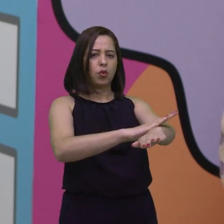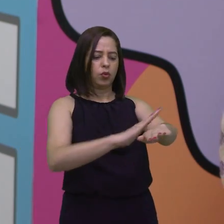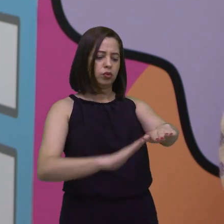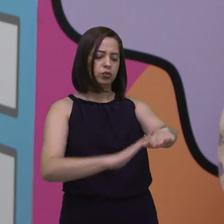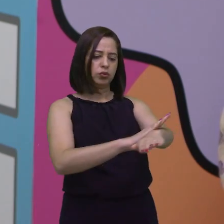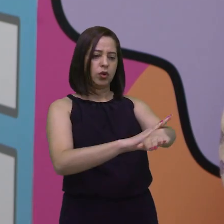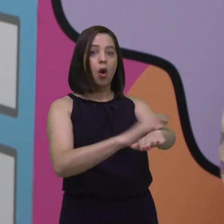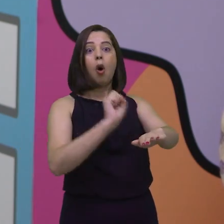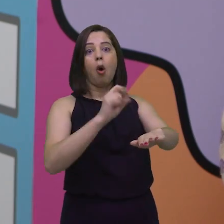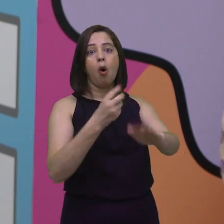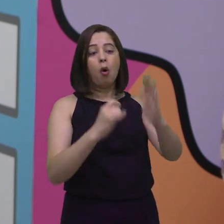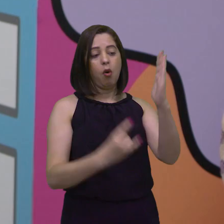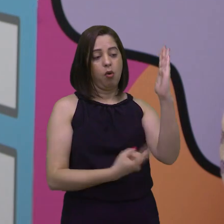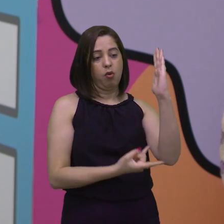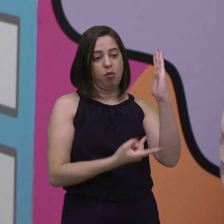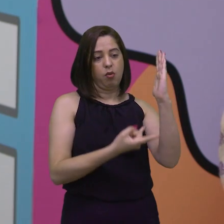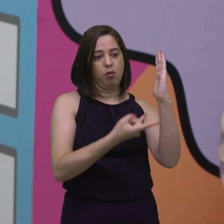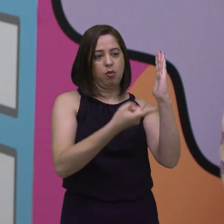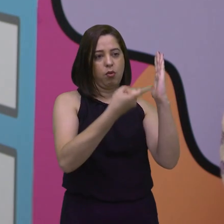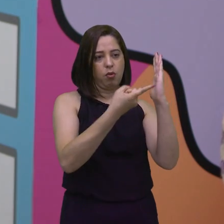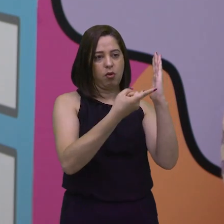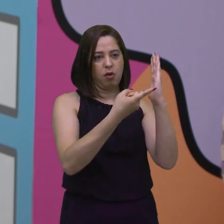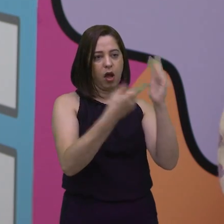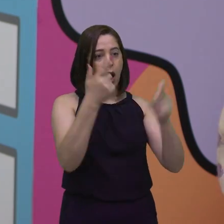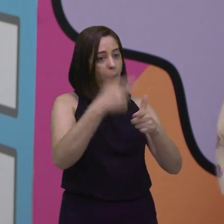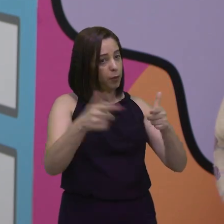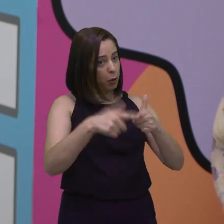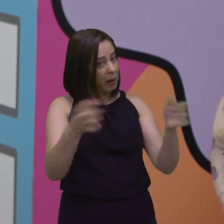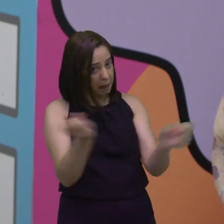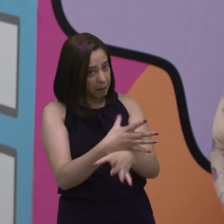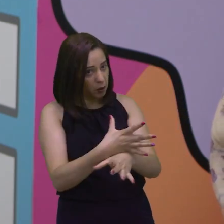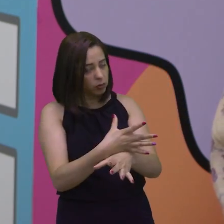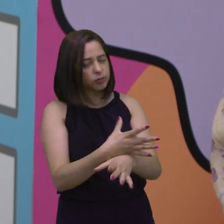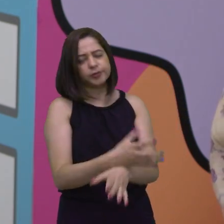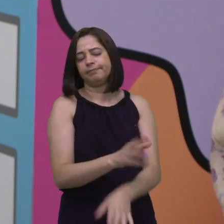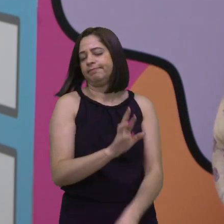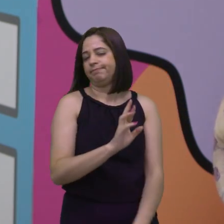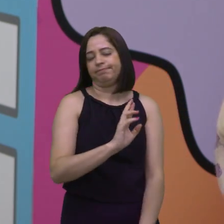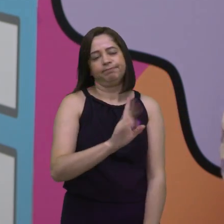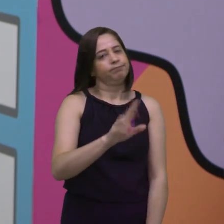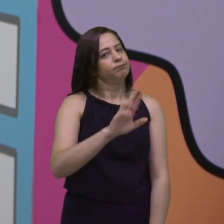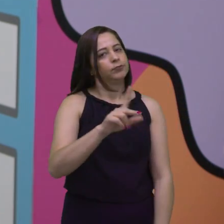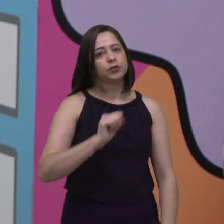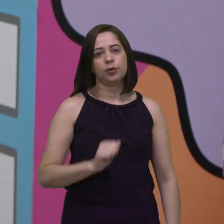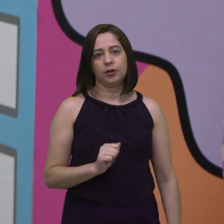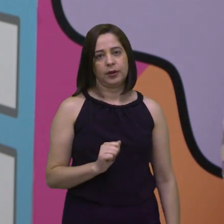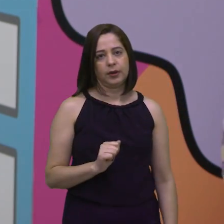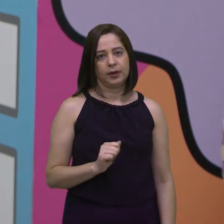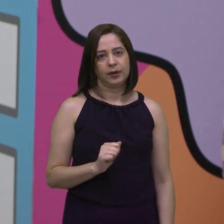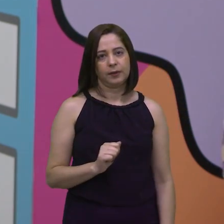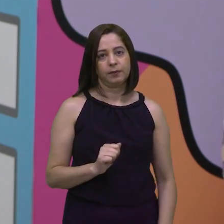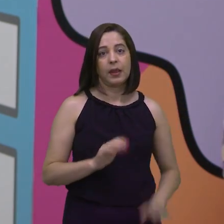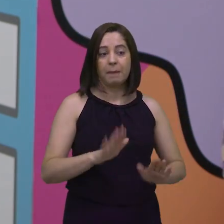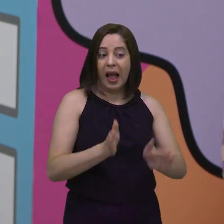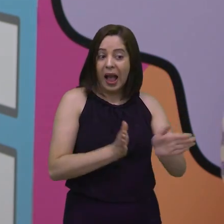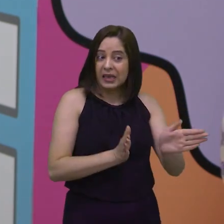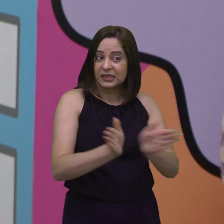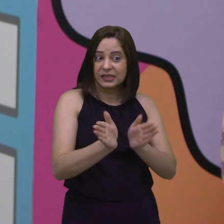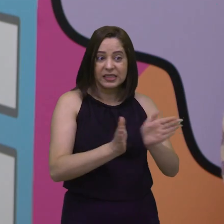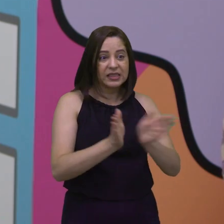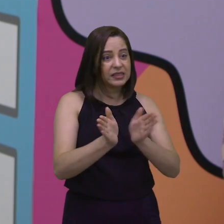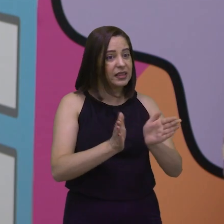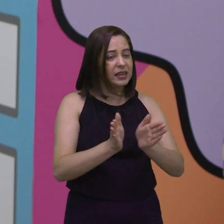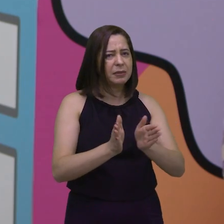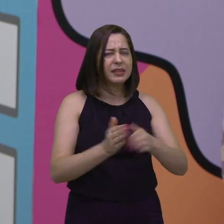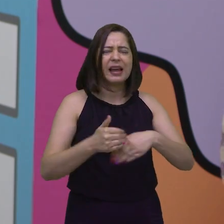e elevadores já resolveu o problema, já resolveu a questão. Só que a